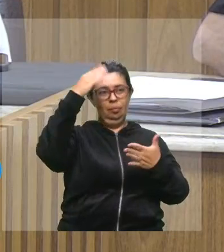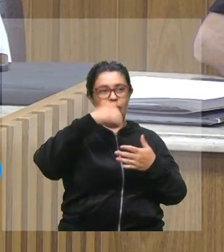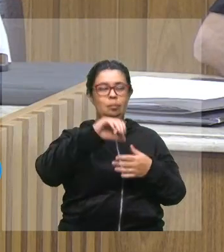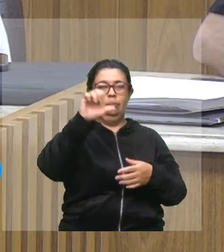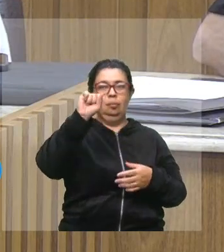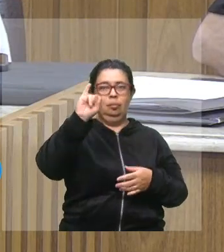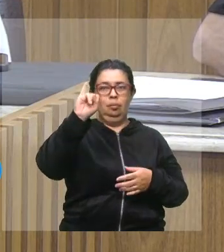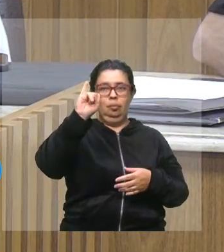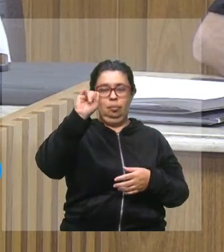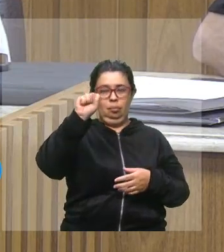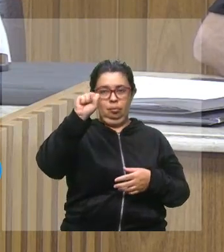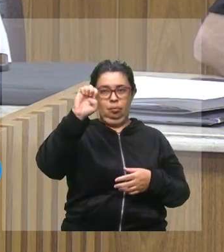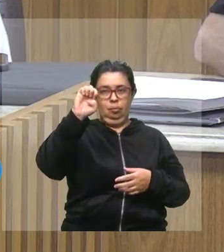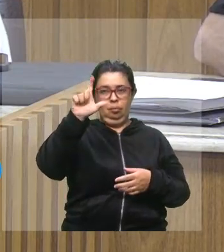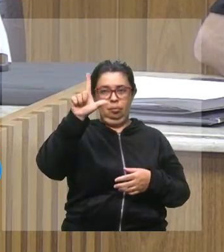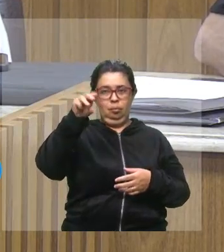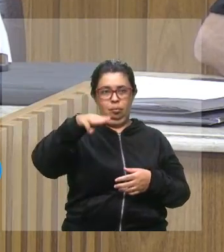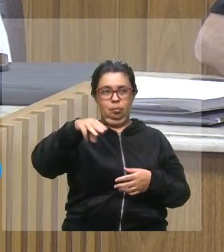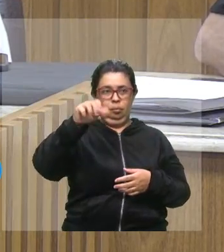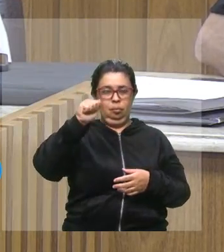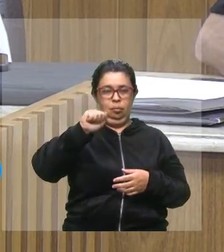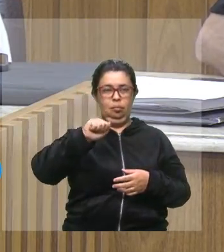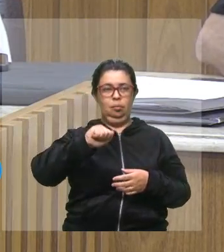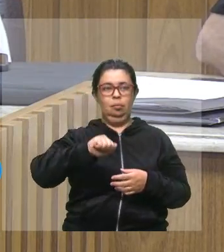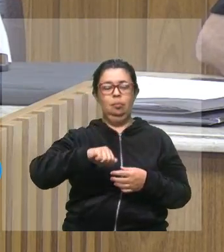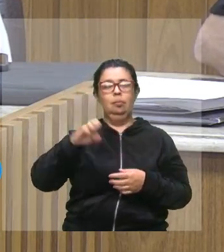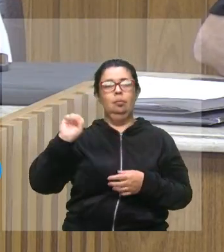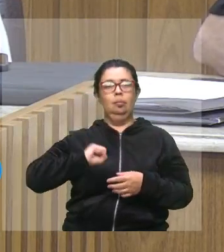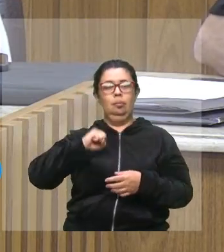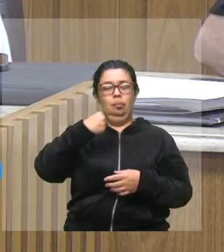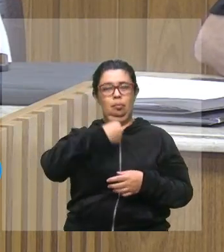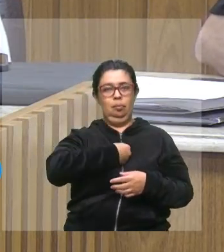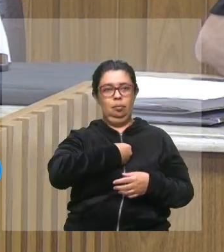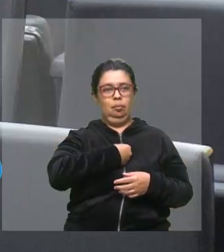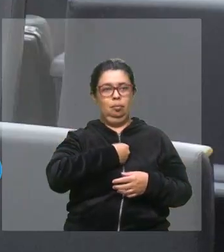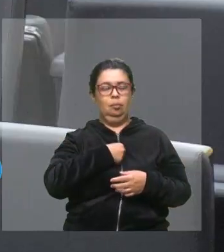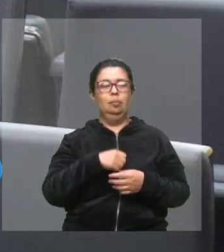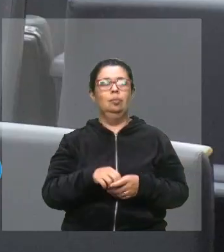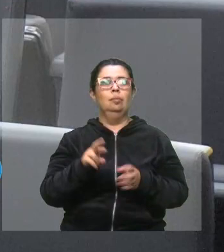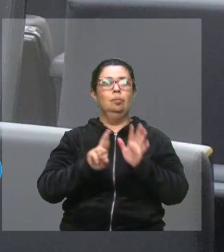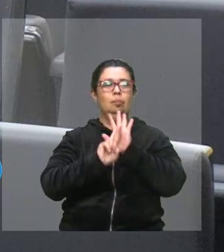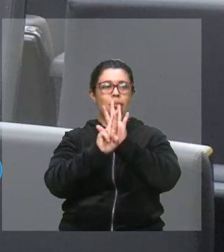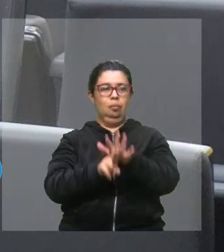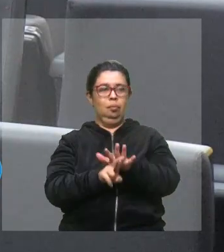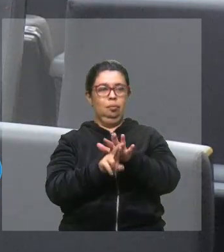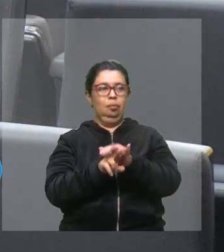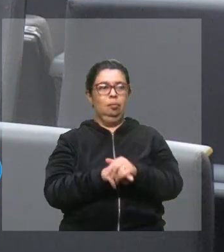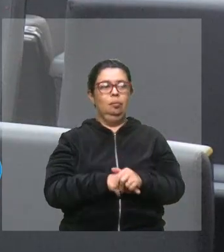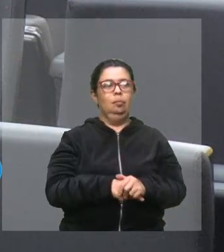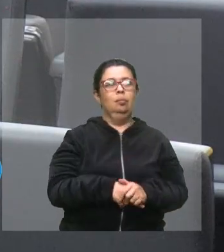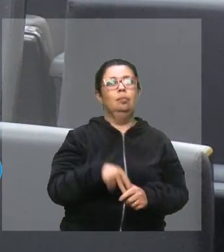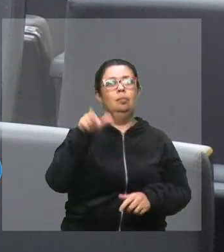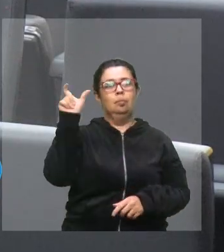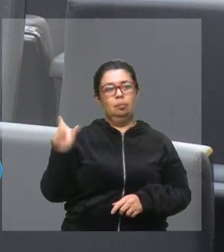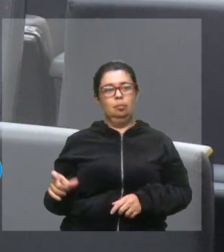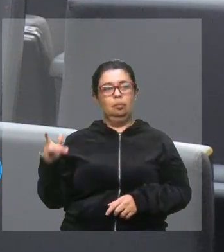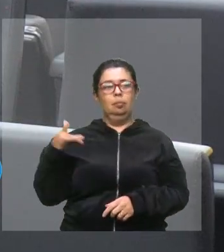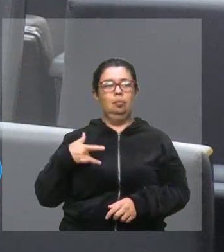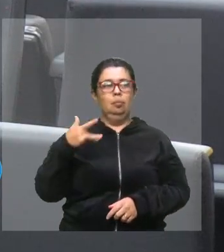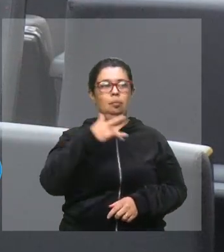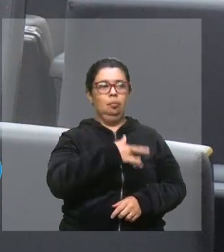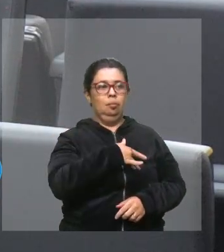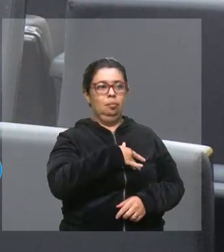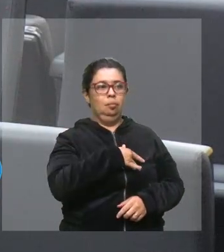Selma, delegada sindical de base, que representa os profissionais da saúde do Estado de São Paulo, do